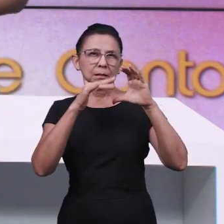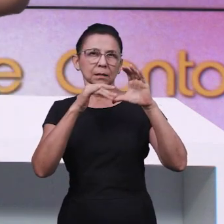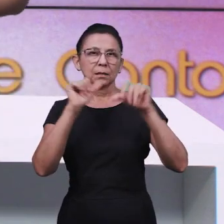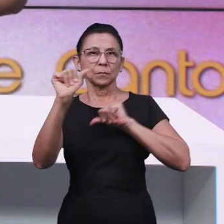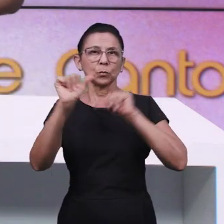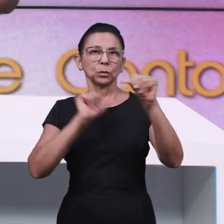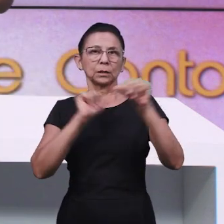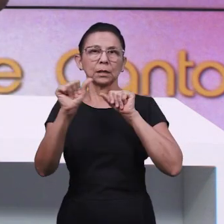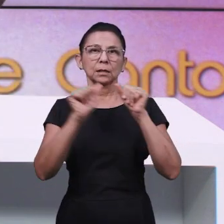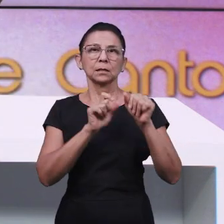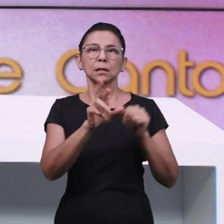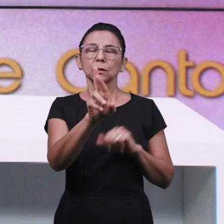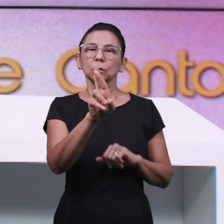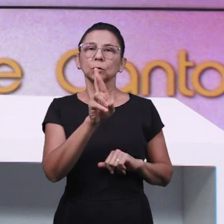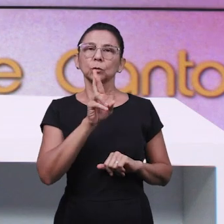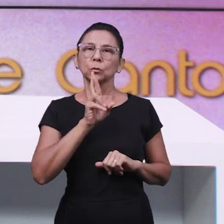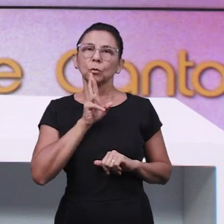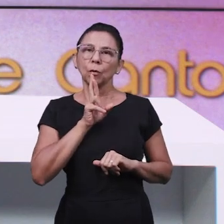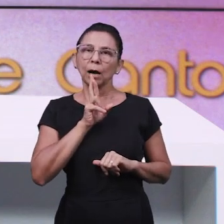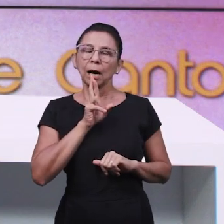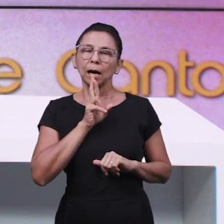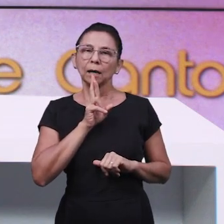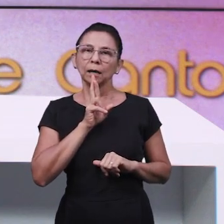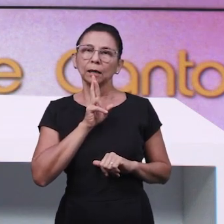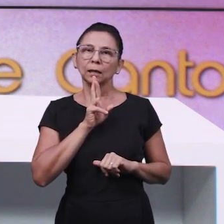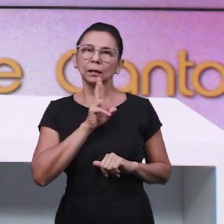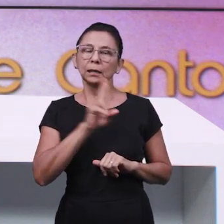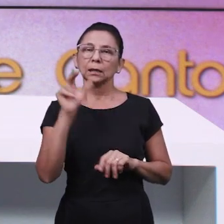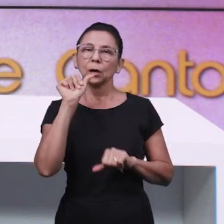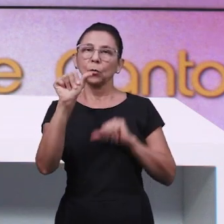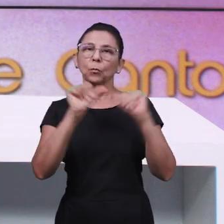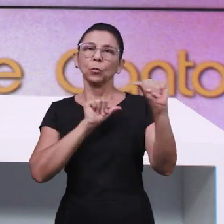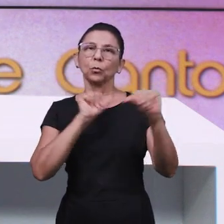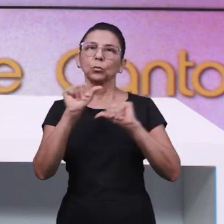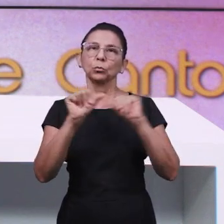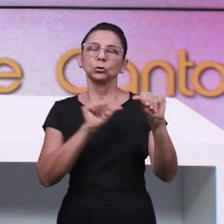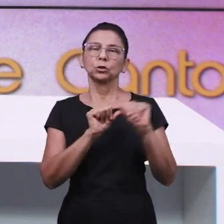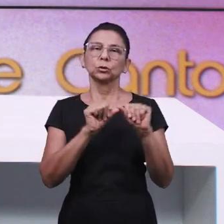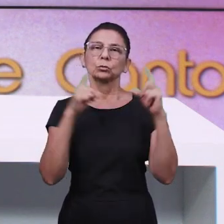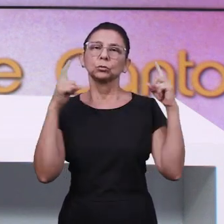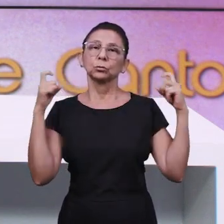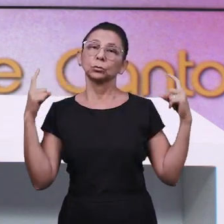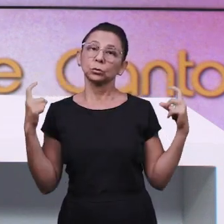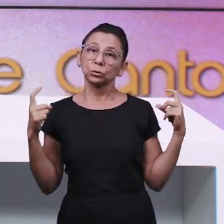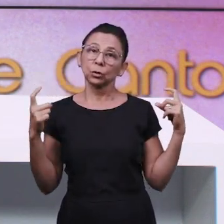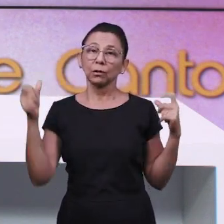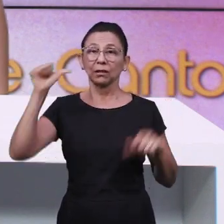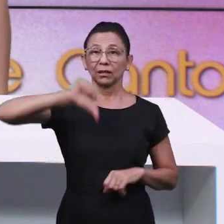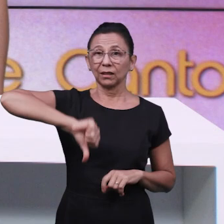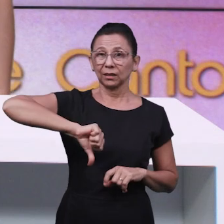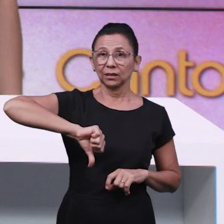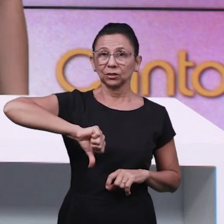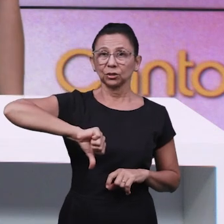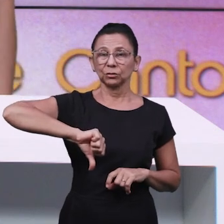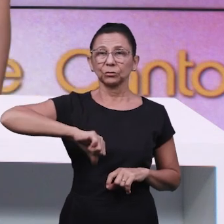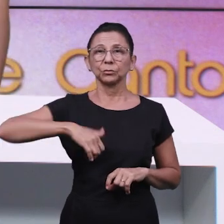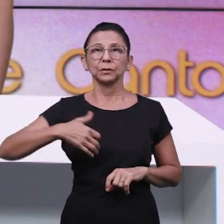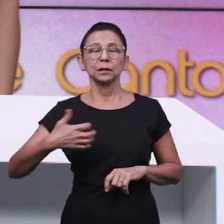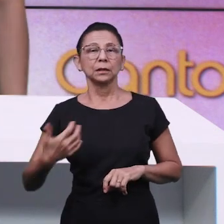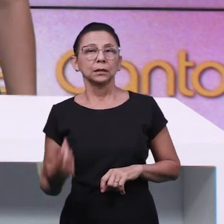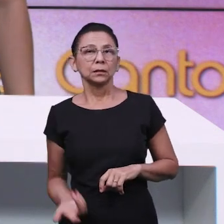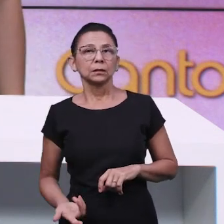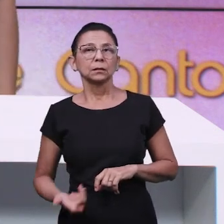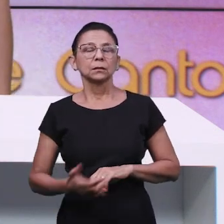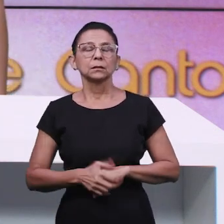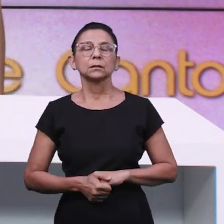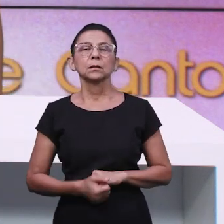microvariações do ar não influenciem negativamente no som emitido aqui e também no som que é continuado